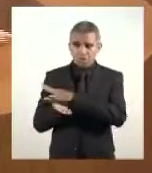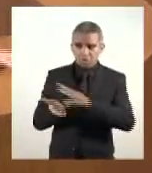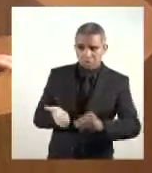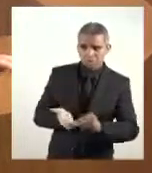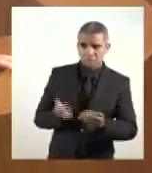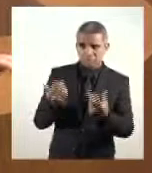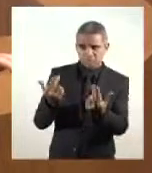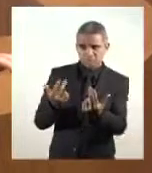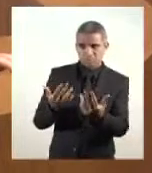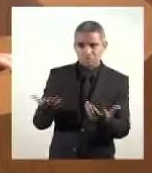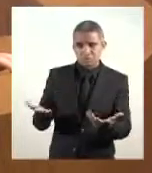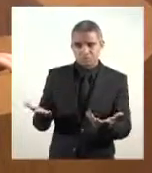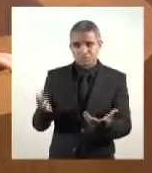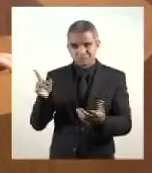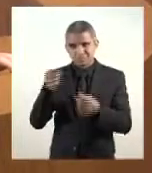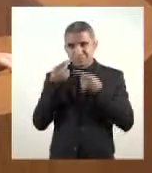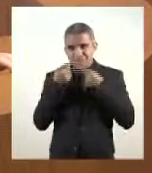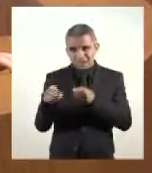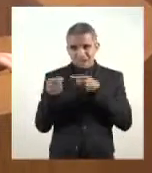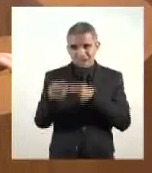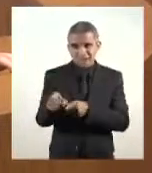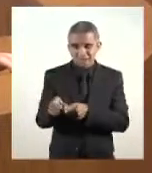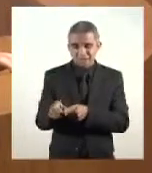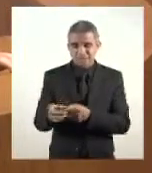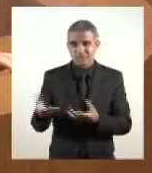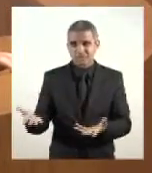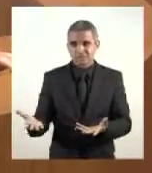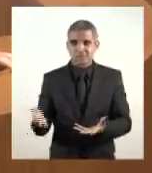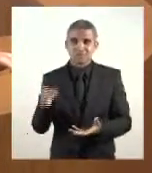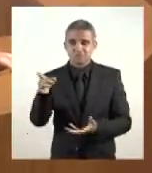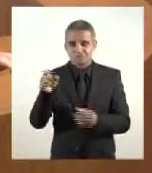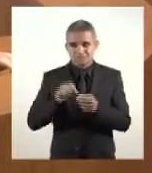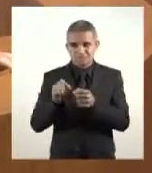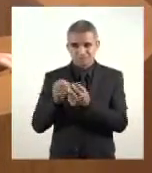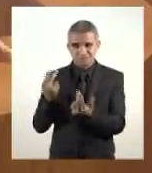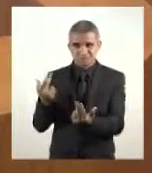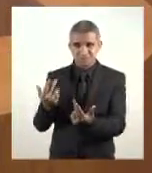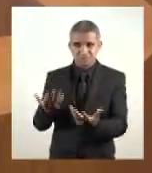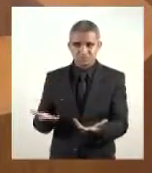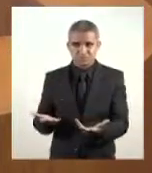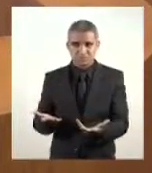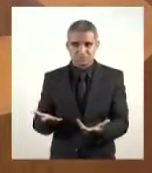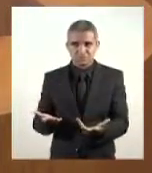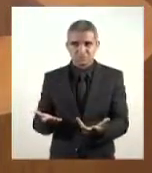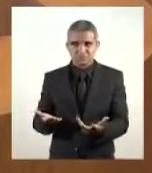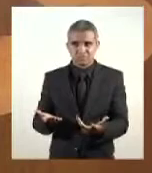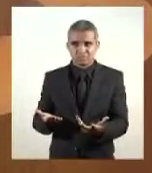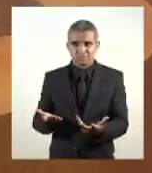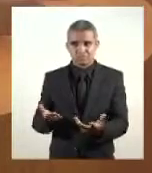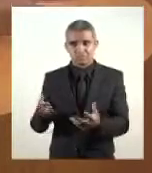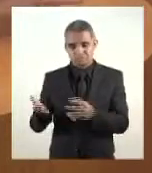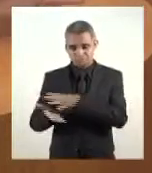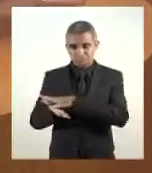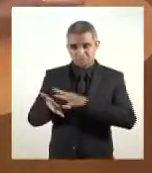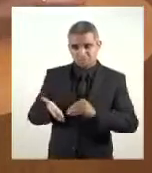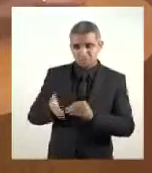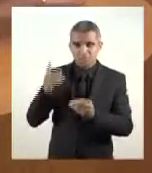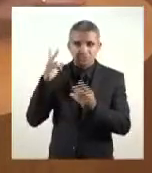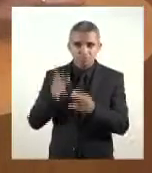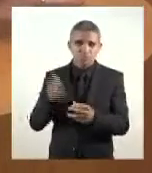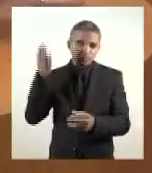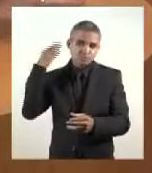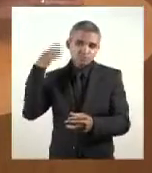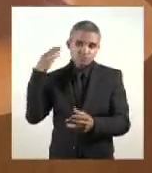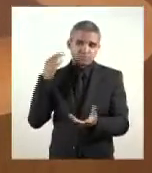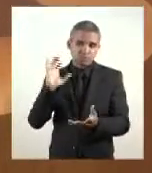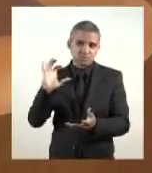o que vocês criticaram em relação a isso, Vossa Excelência está fazendo, está justificando o seu requerimento em algo que aconteceu